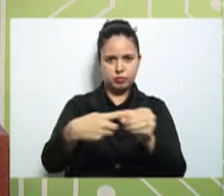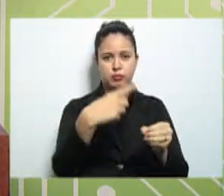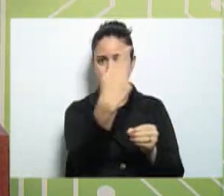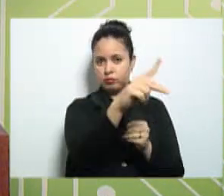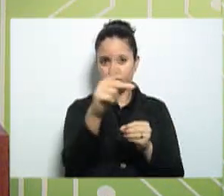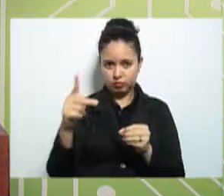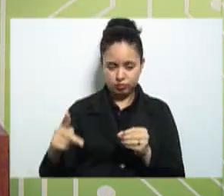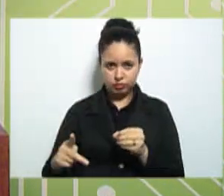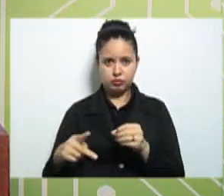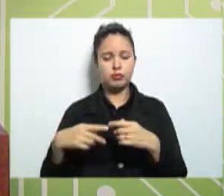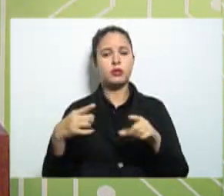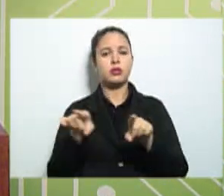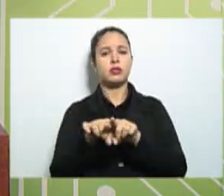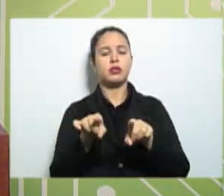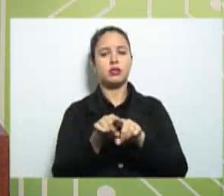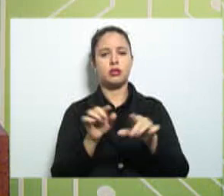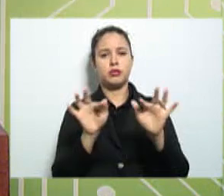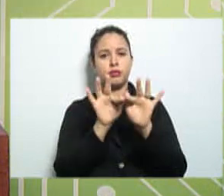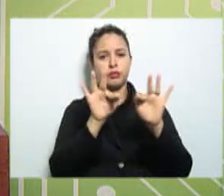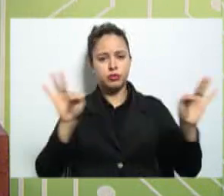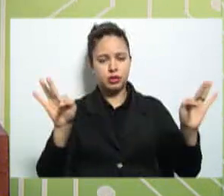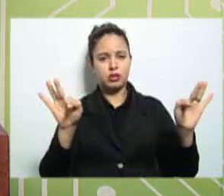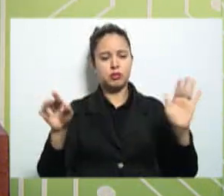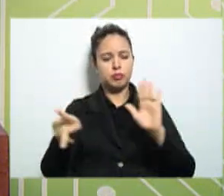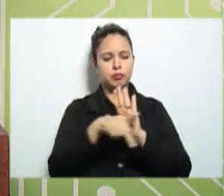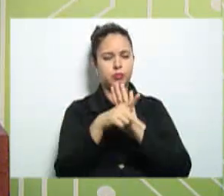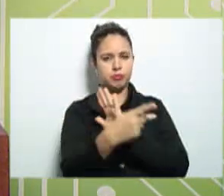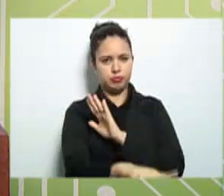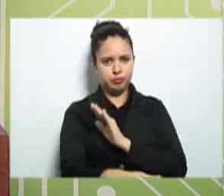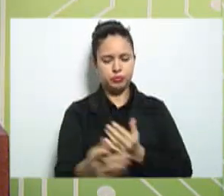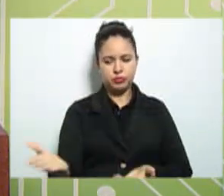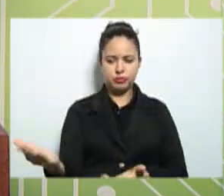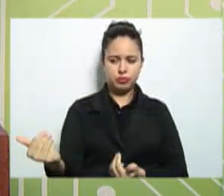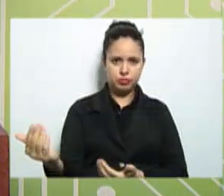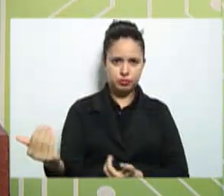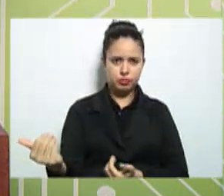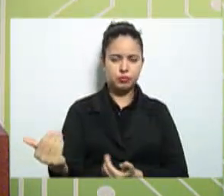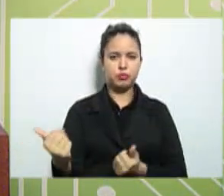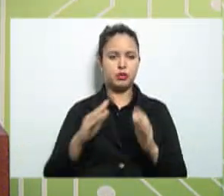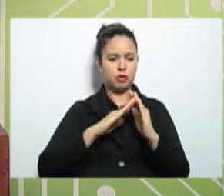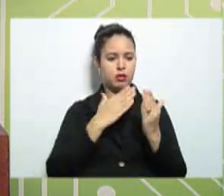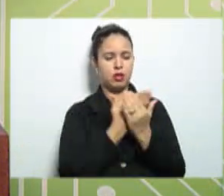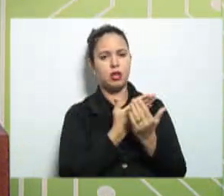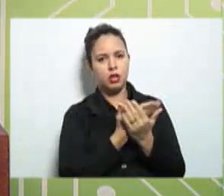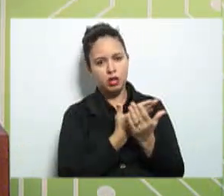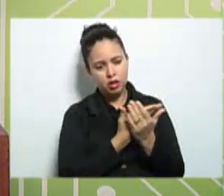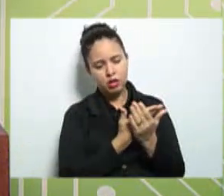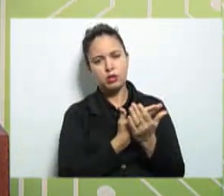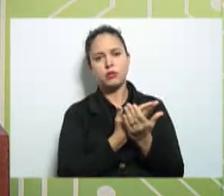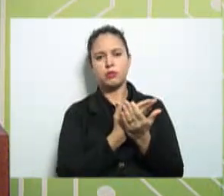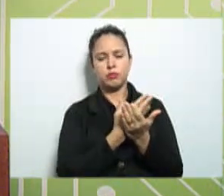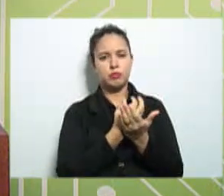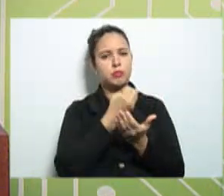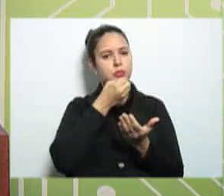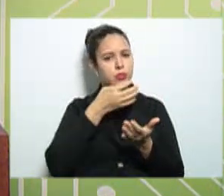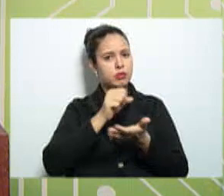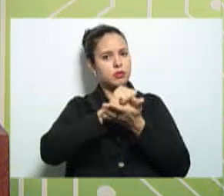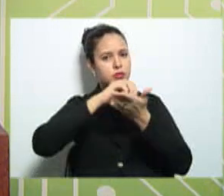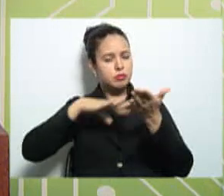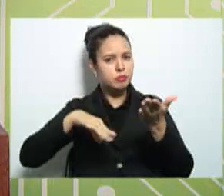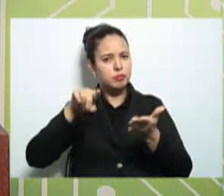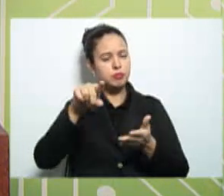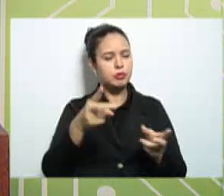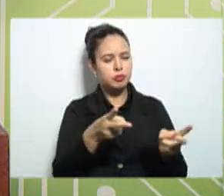coletando expressões que são típicas dos adolescentes de determinada escola. E com esse trabalho, certamente vocês